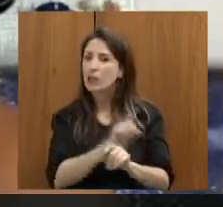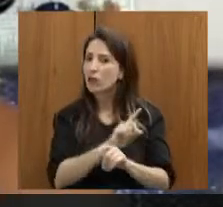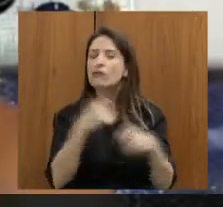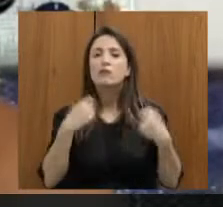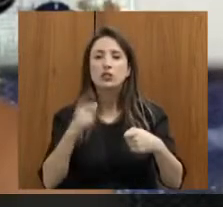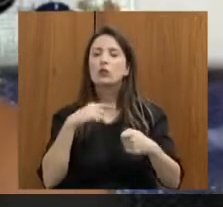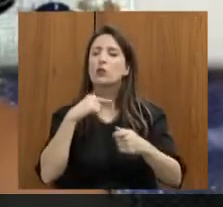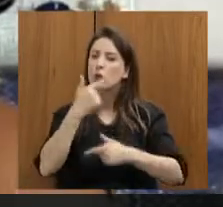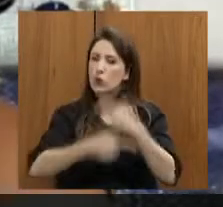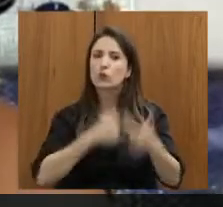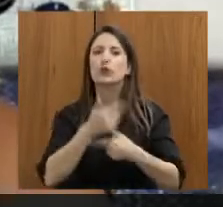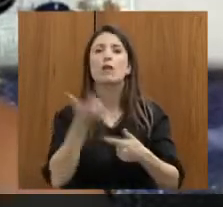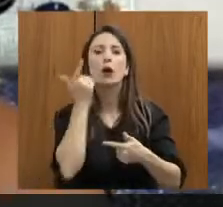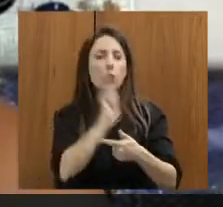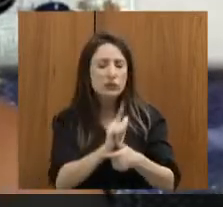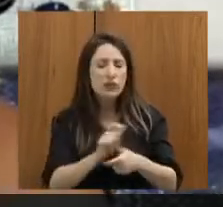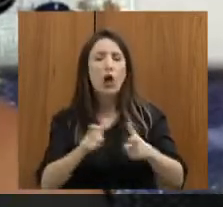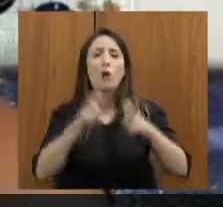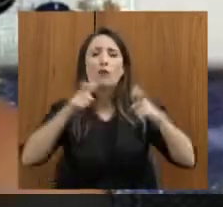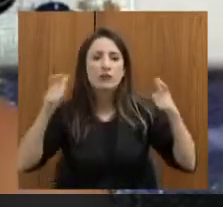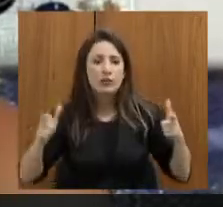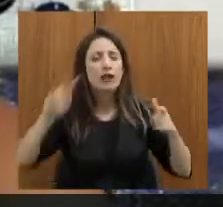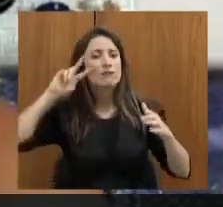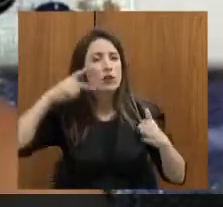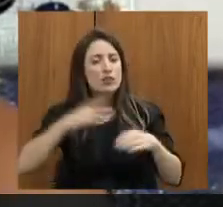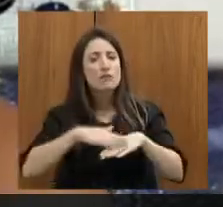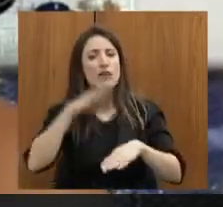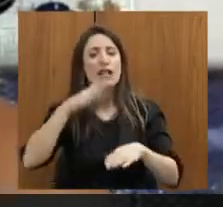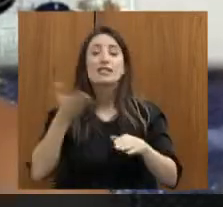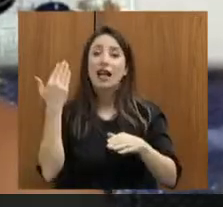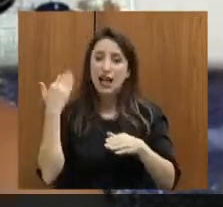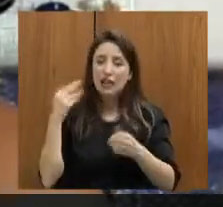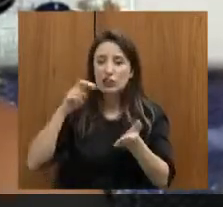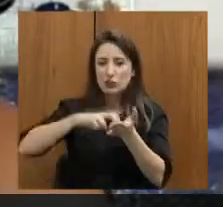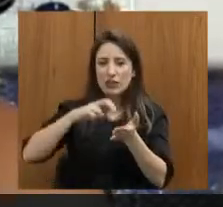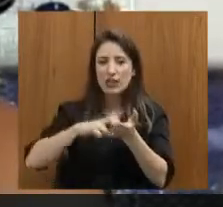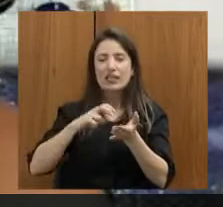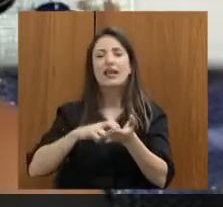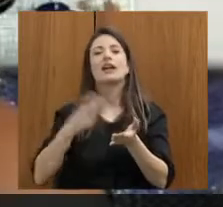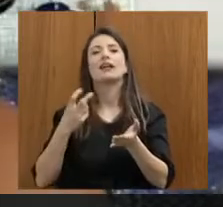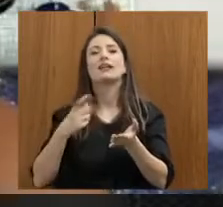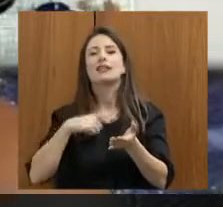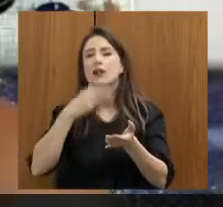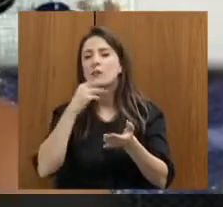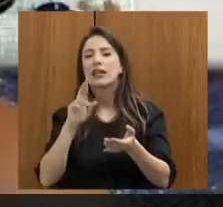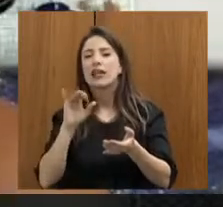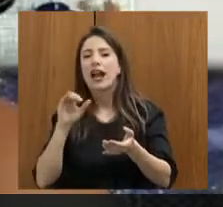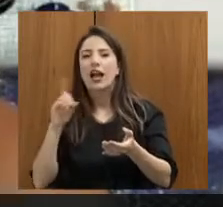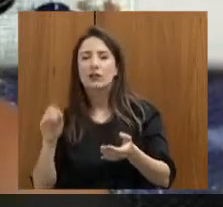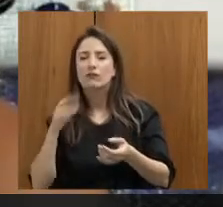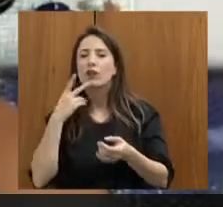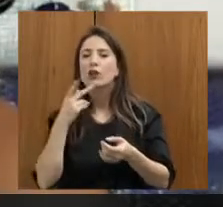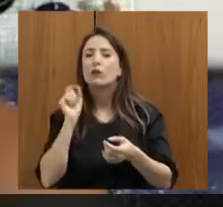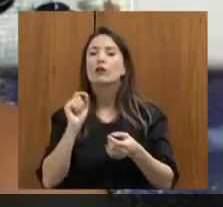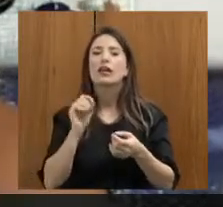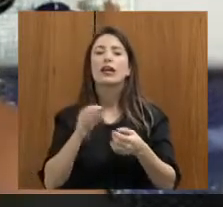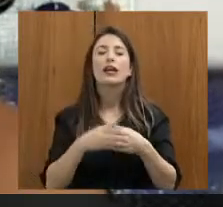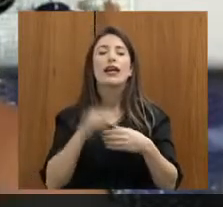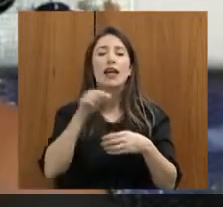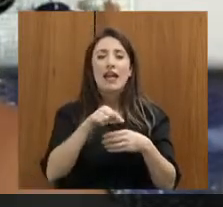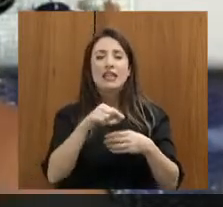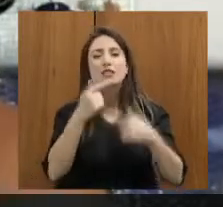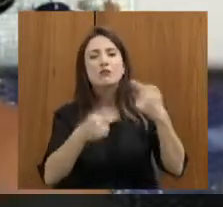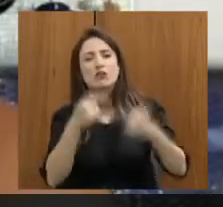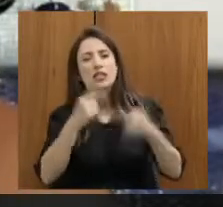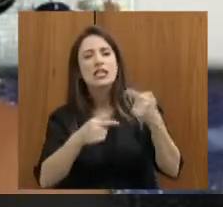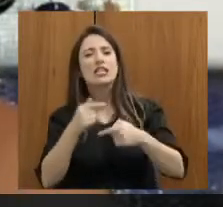Eu acho que eu tava tá Ricardo falou no início de manhã da política de ponto de cultura o quanto às políticas de ponto